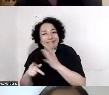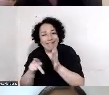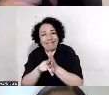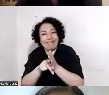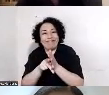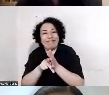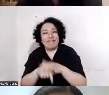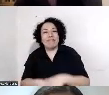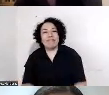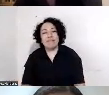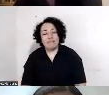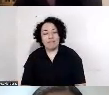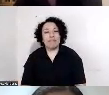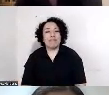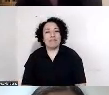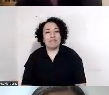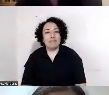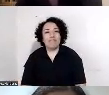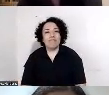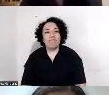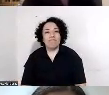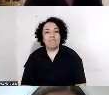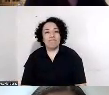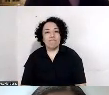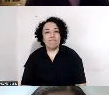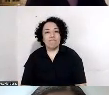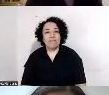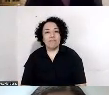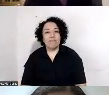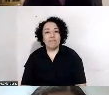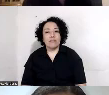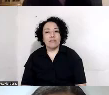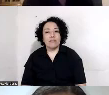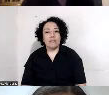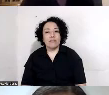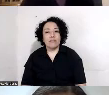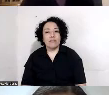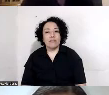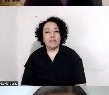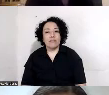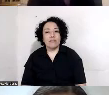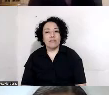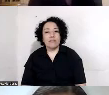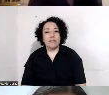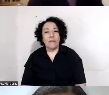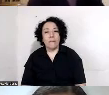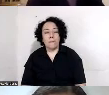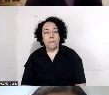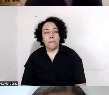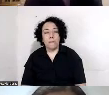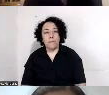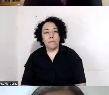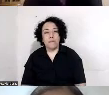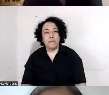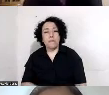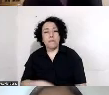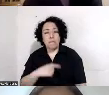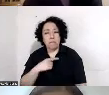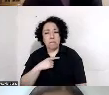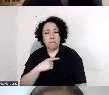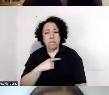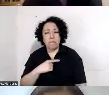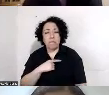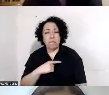I'd also want to mention that some of our students actually attended enrichment programs in the summer. They went